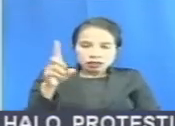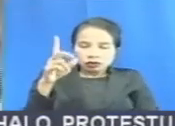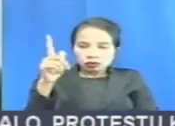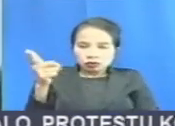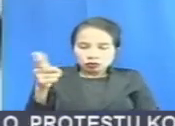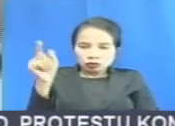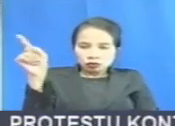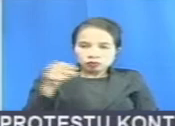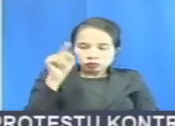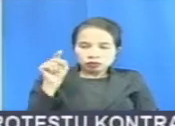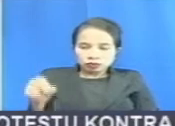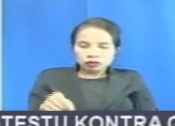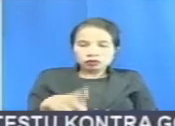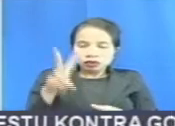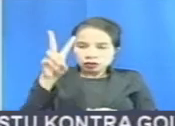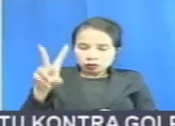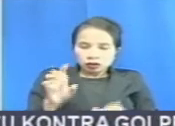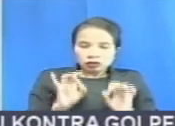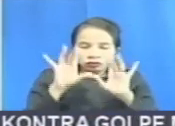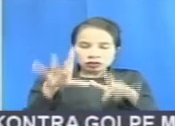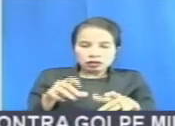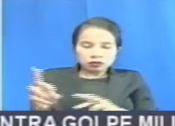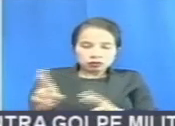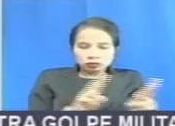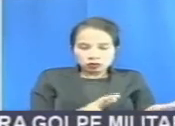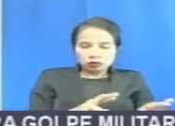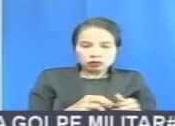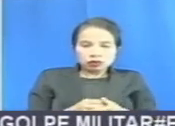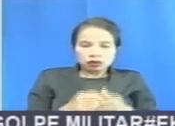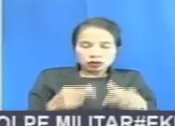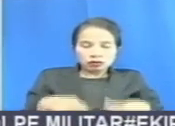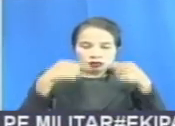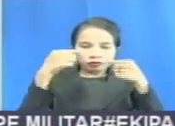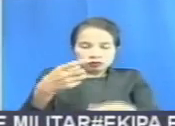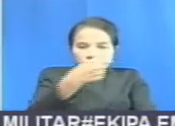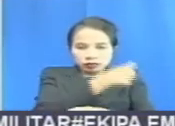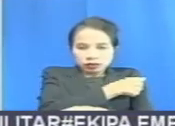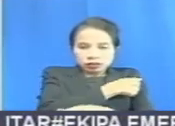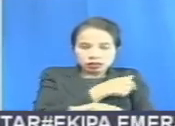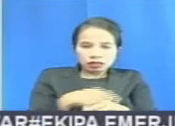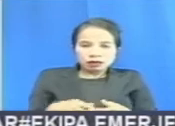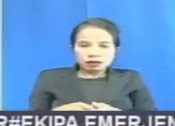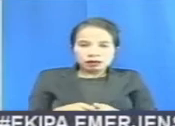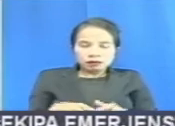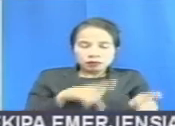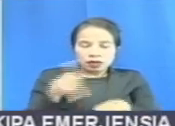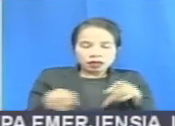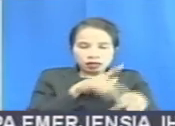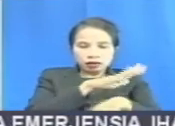no ia fase rua Australia must pronto a tu fornece vacina ba